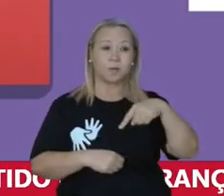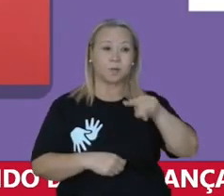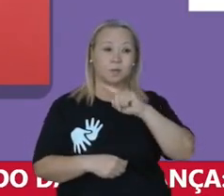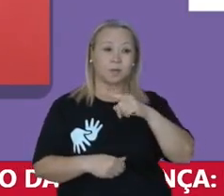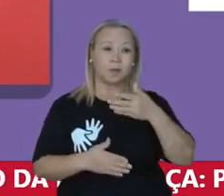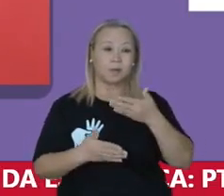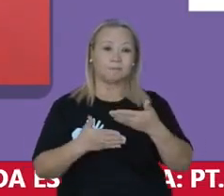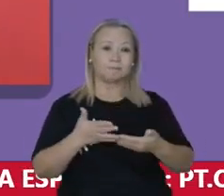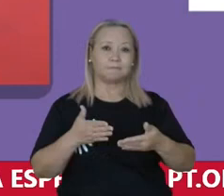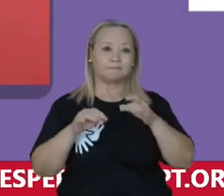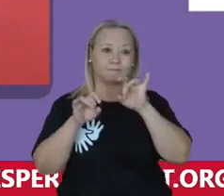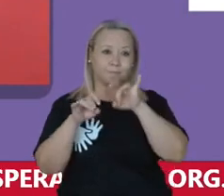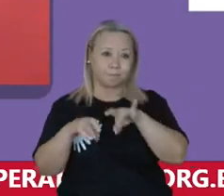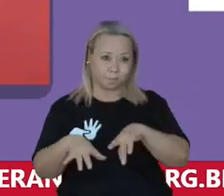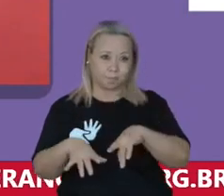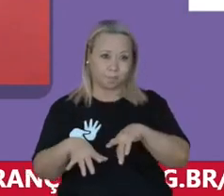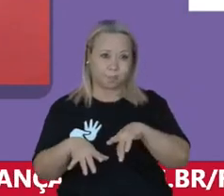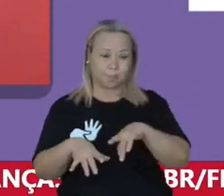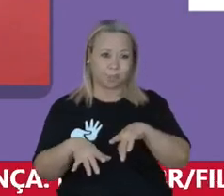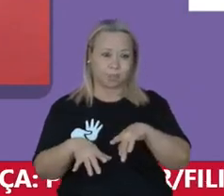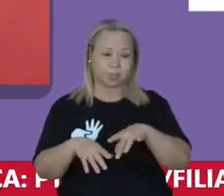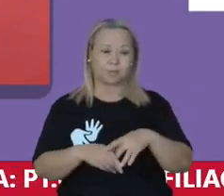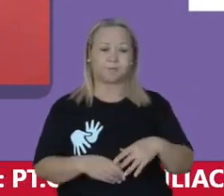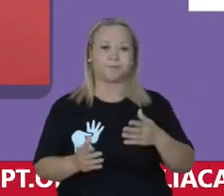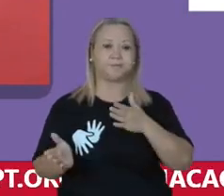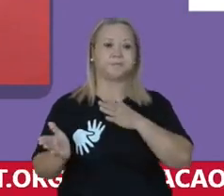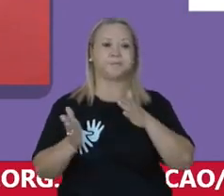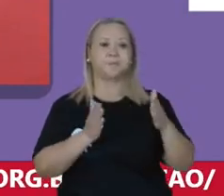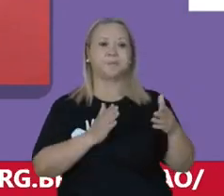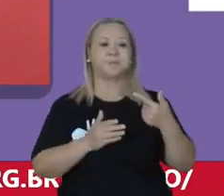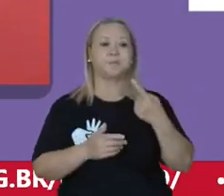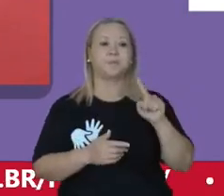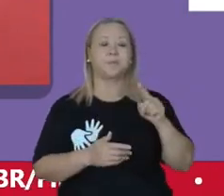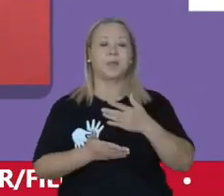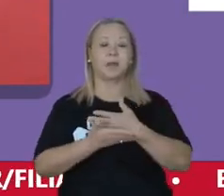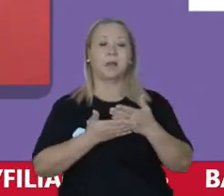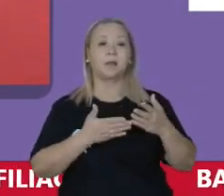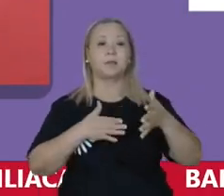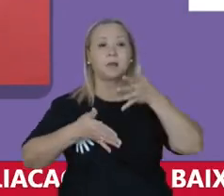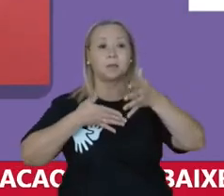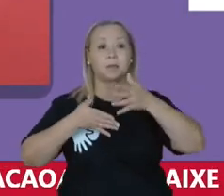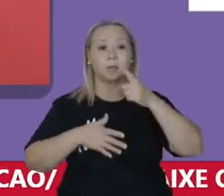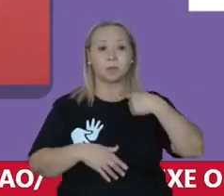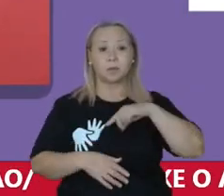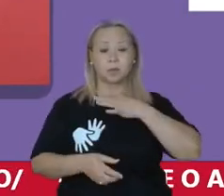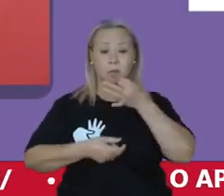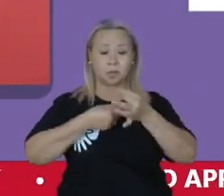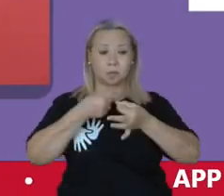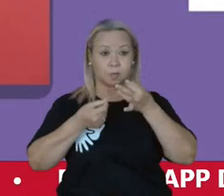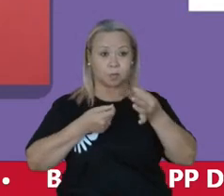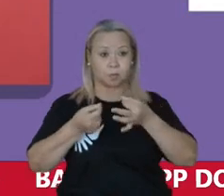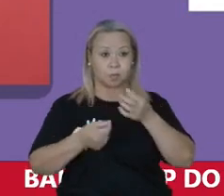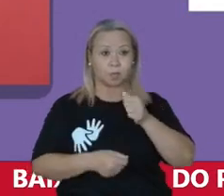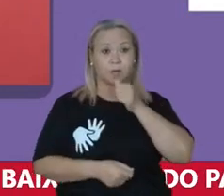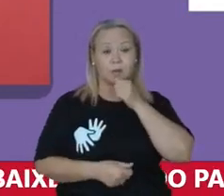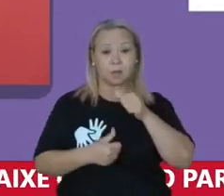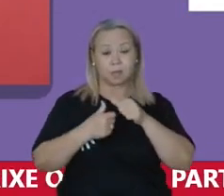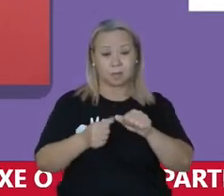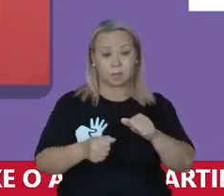perdidos no último período. Eu queria iniciar dizendo que, na nossa opinião, nós ainda estamos vivendo um